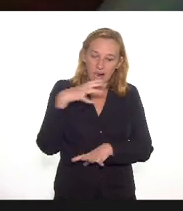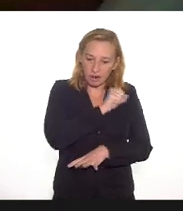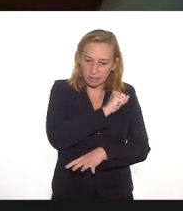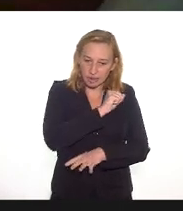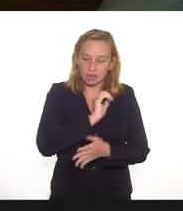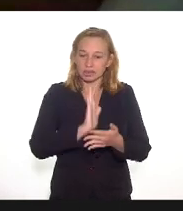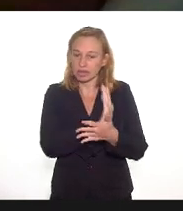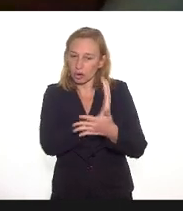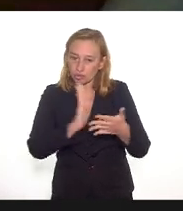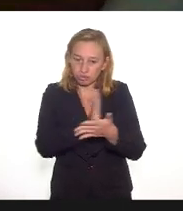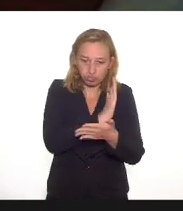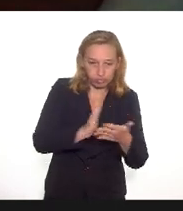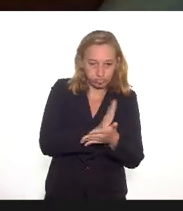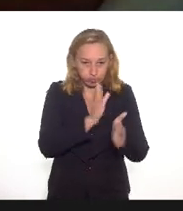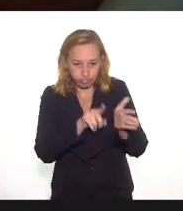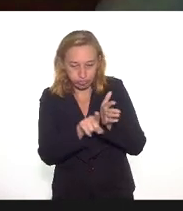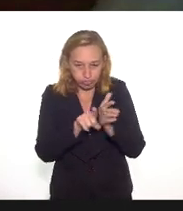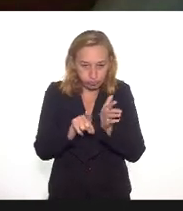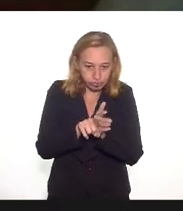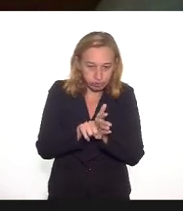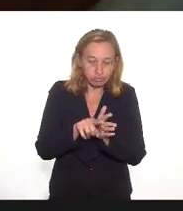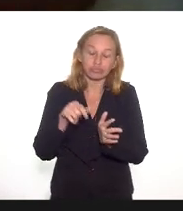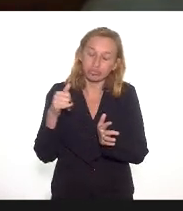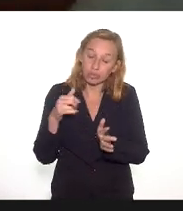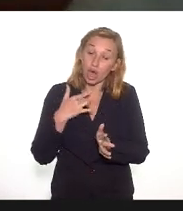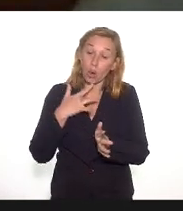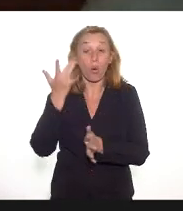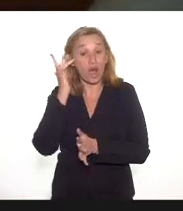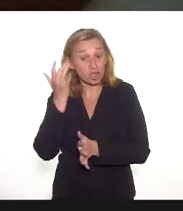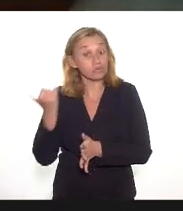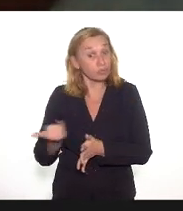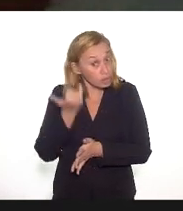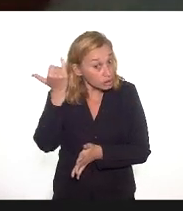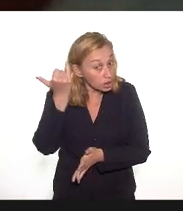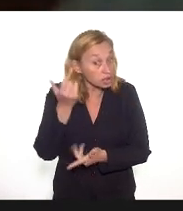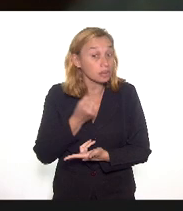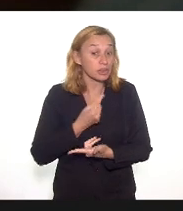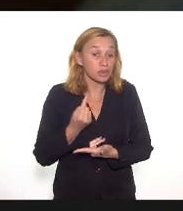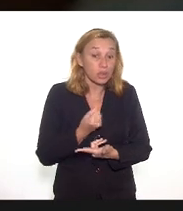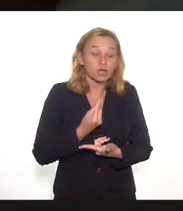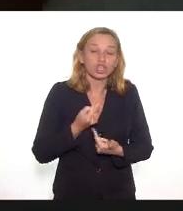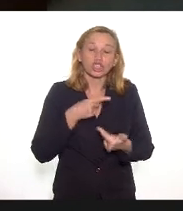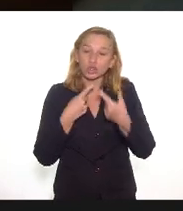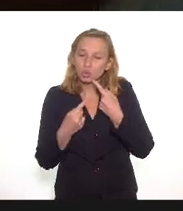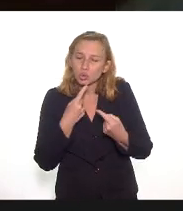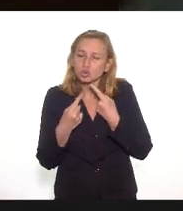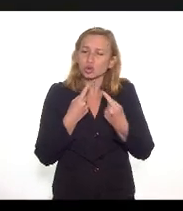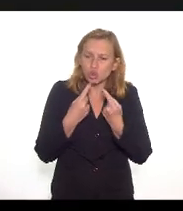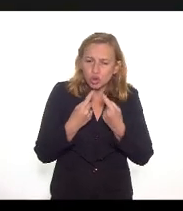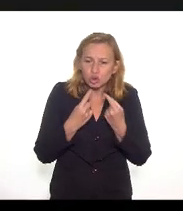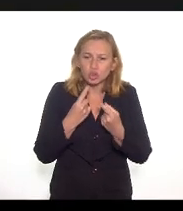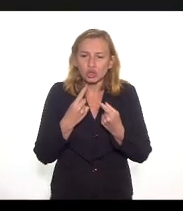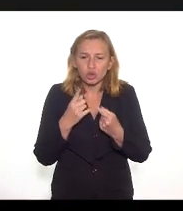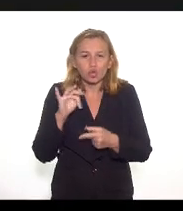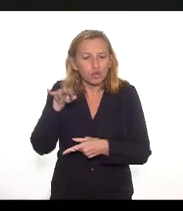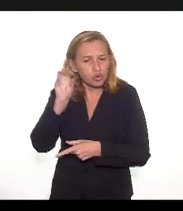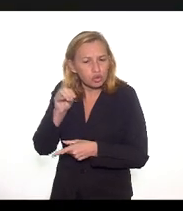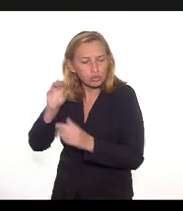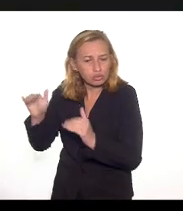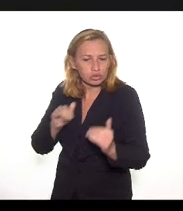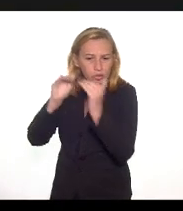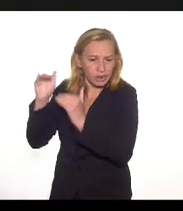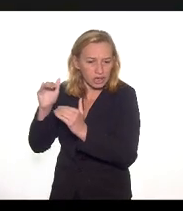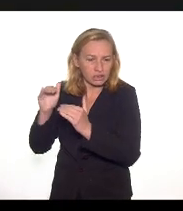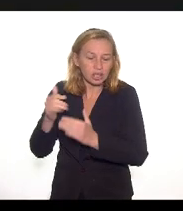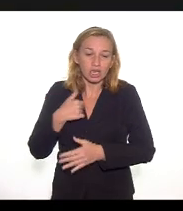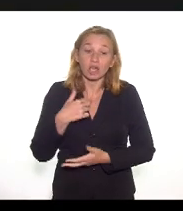sobre alguns conceitos que eu acho que são importantes para a gente discutir o Fundo Soberano, do qual sou